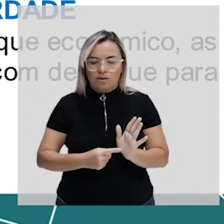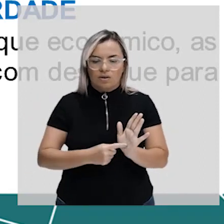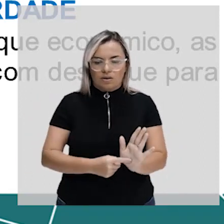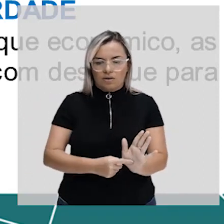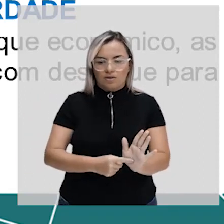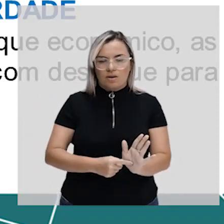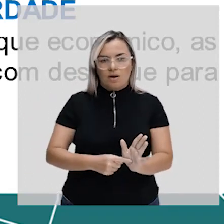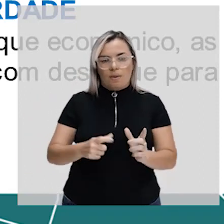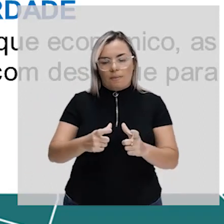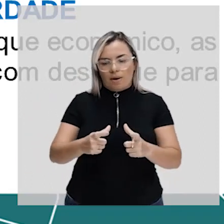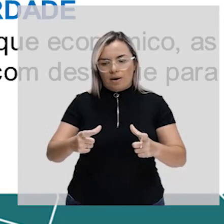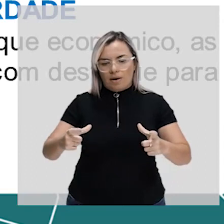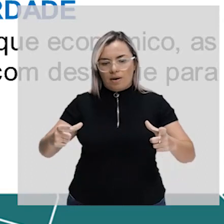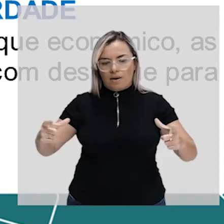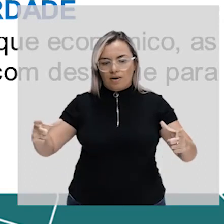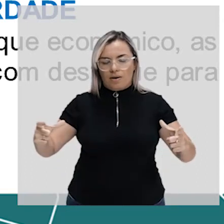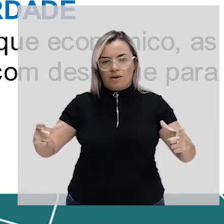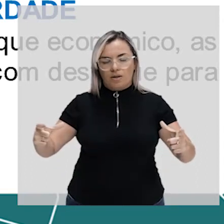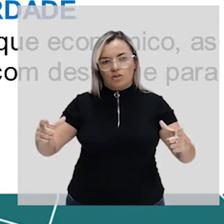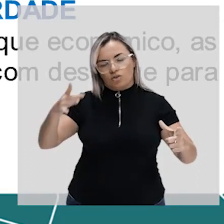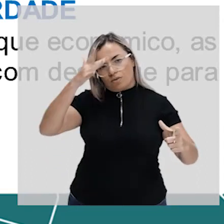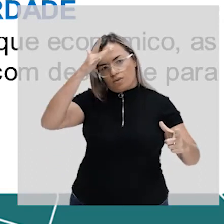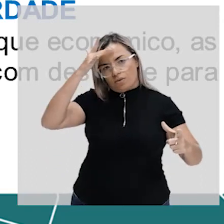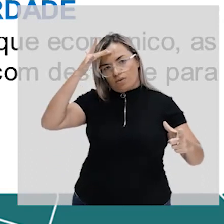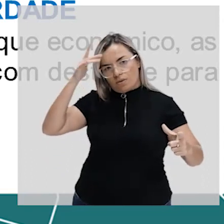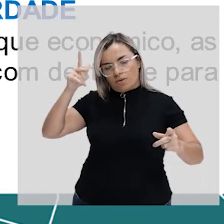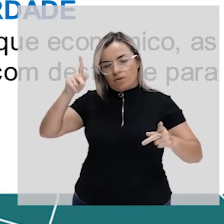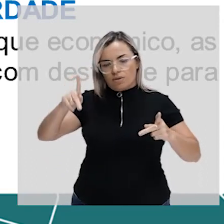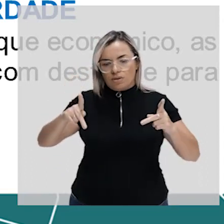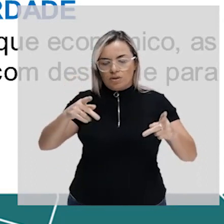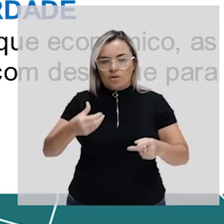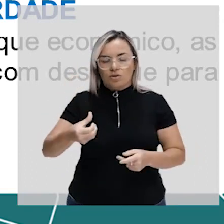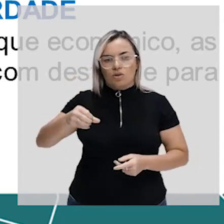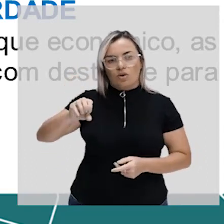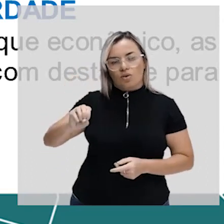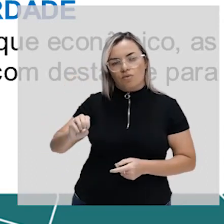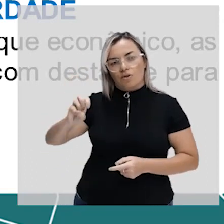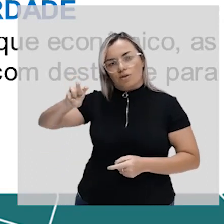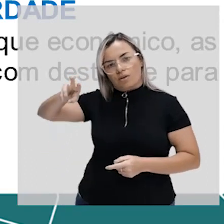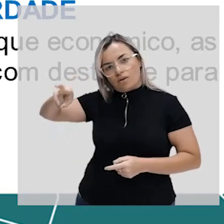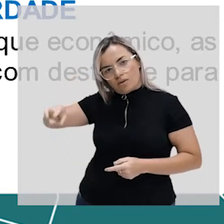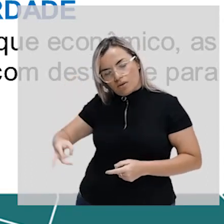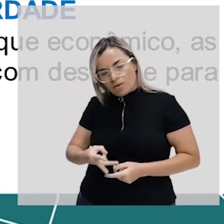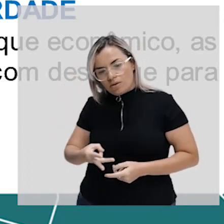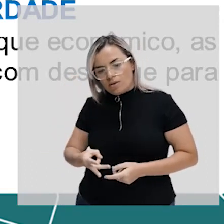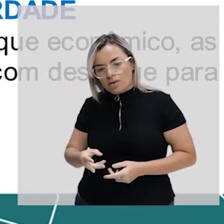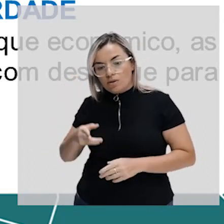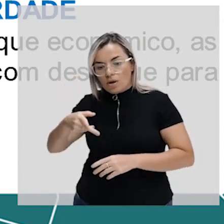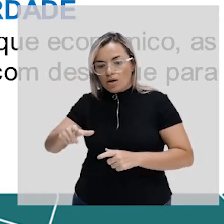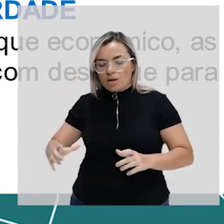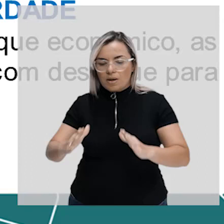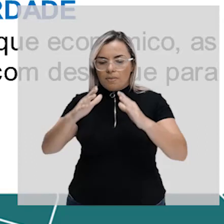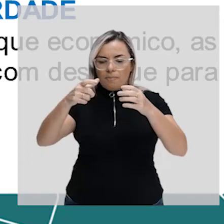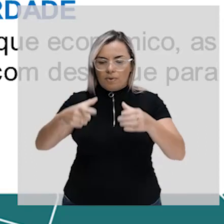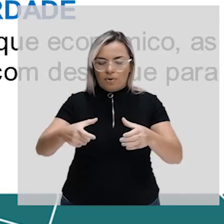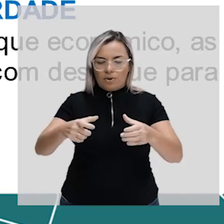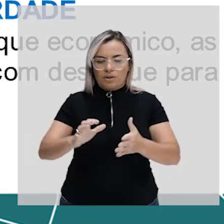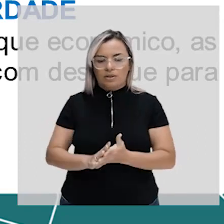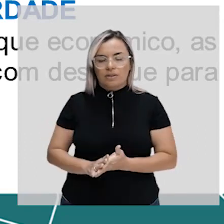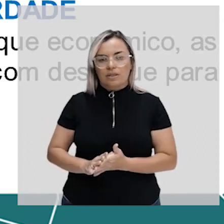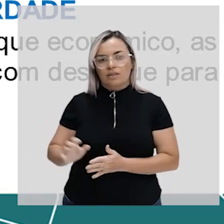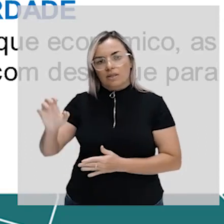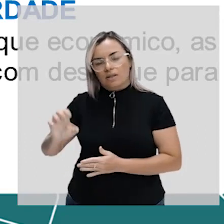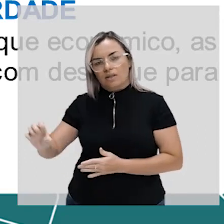contingente de habitantes, né? Estima-se aí que quase 90 milhões de brasileiros estejam situados na região Sudeste, e também a região